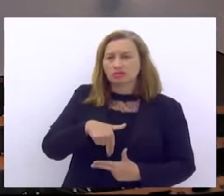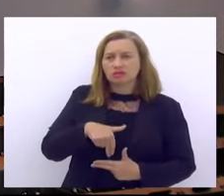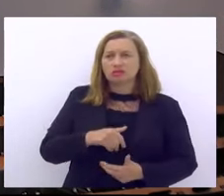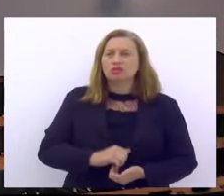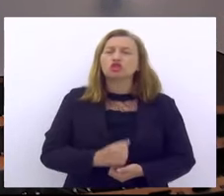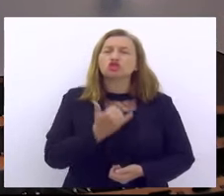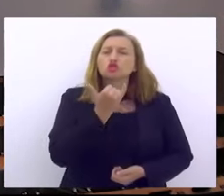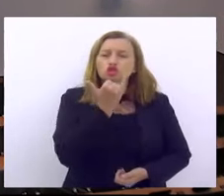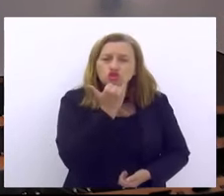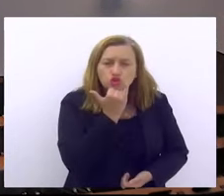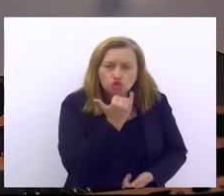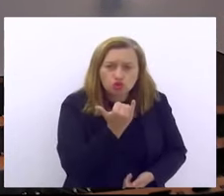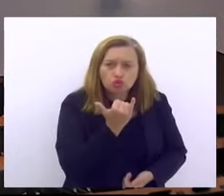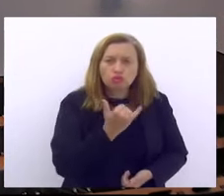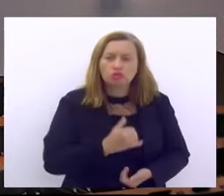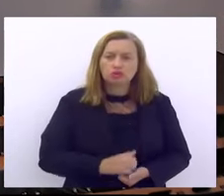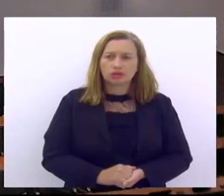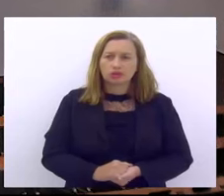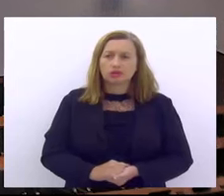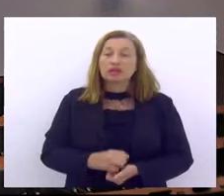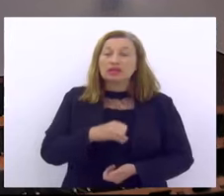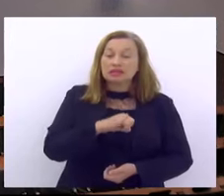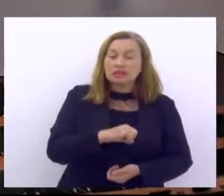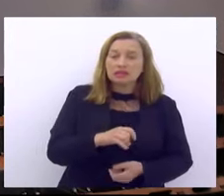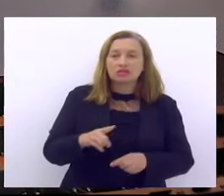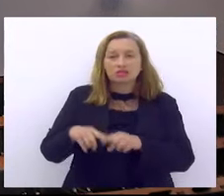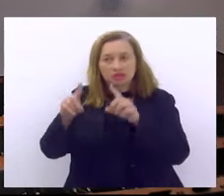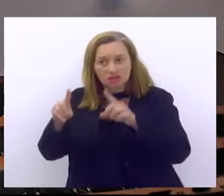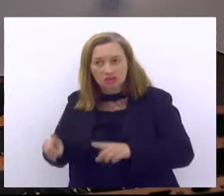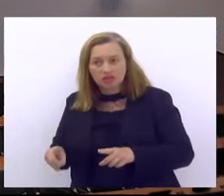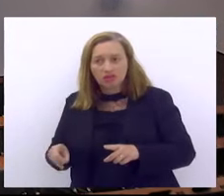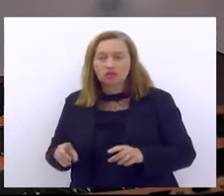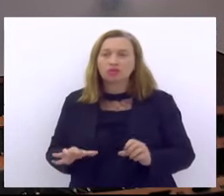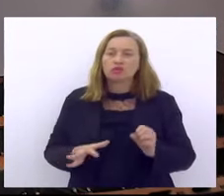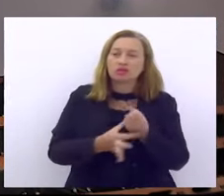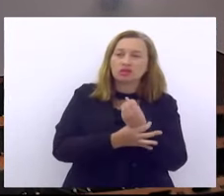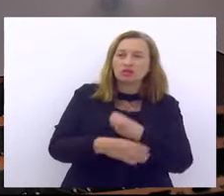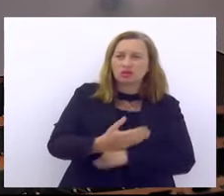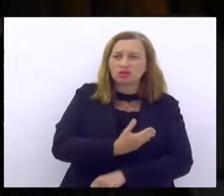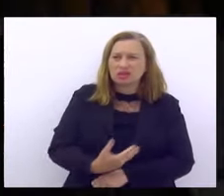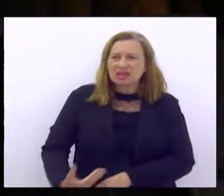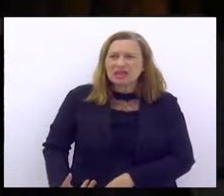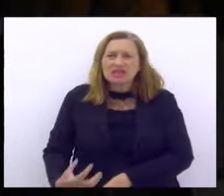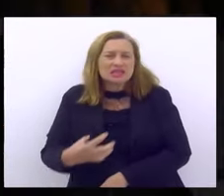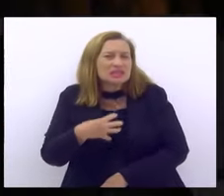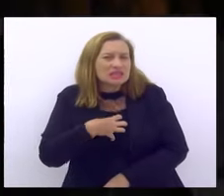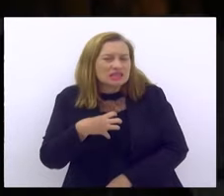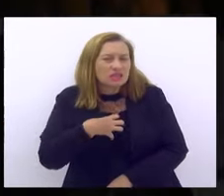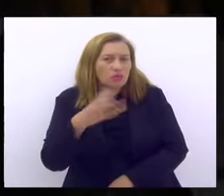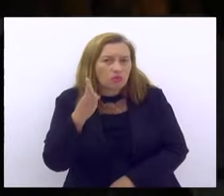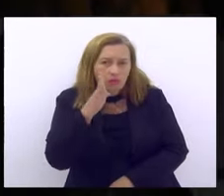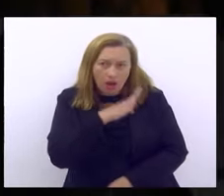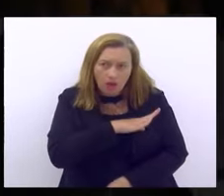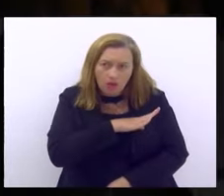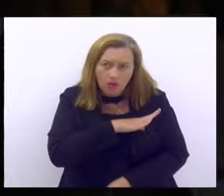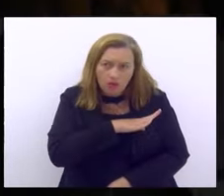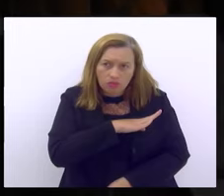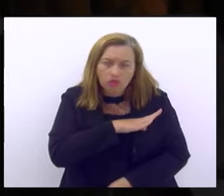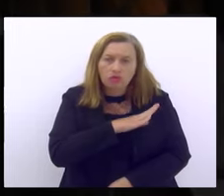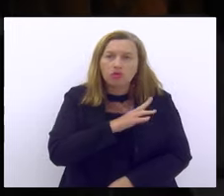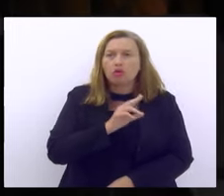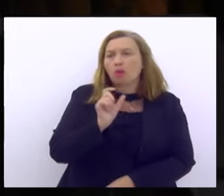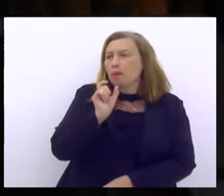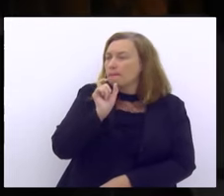desculpas se algum servidor da segurança pública se sentiu ofendido com alguma